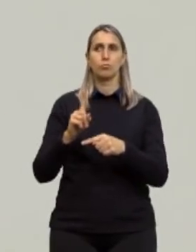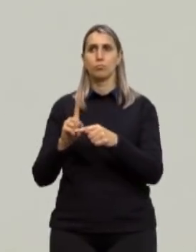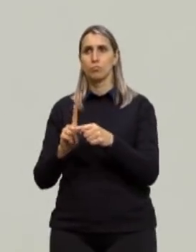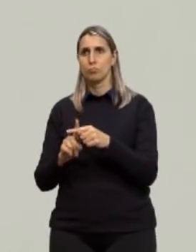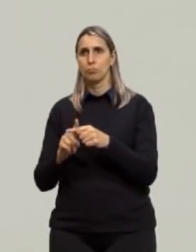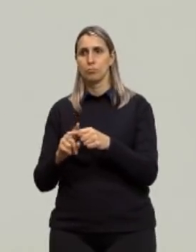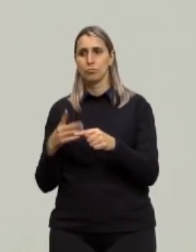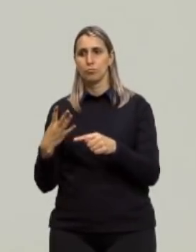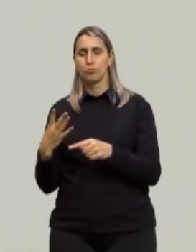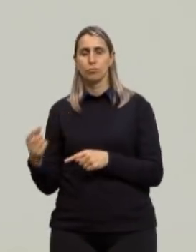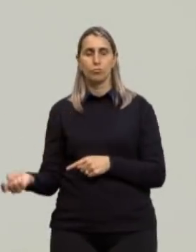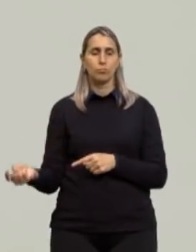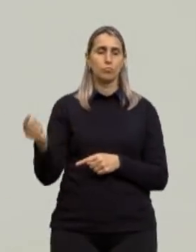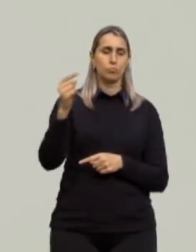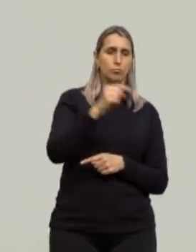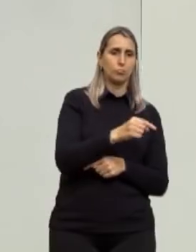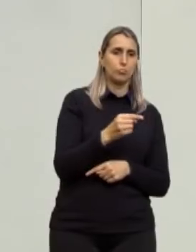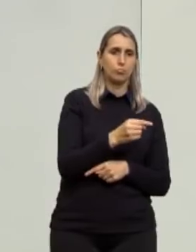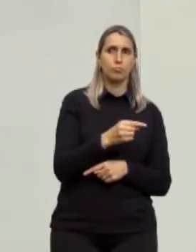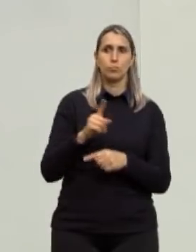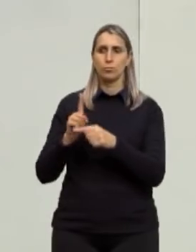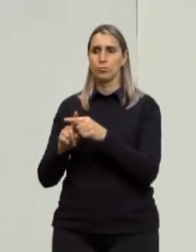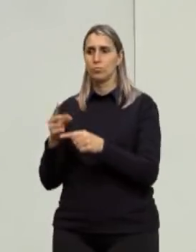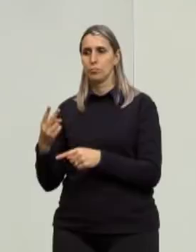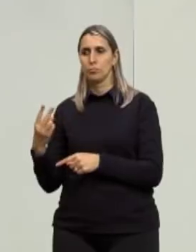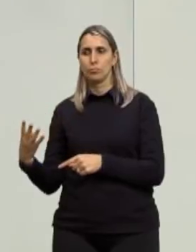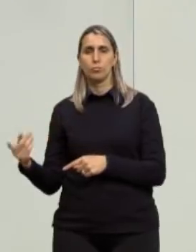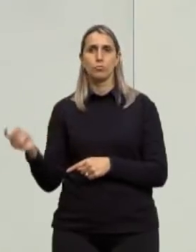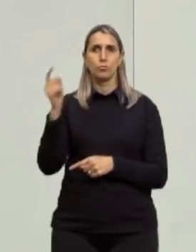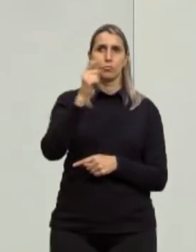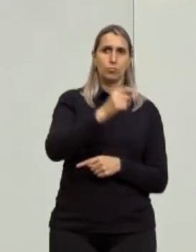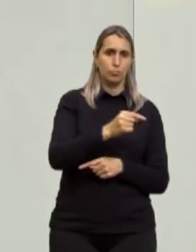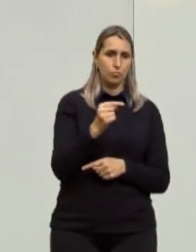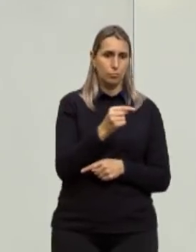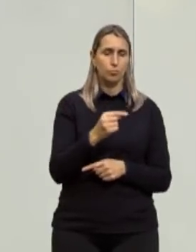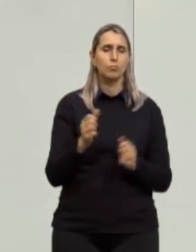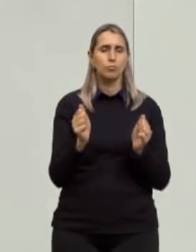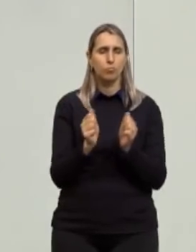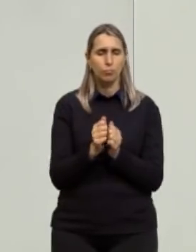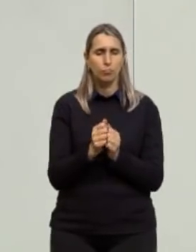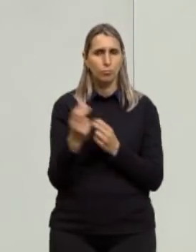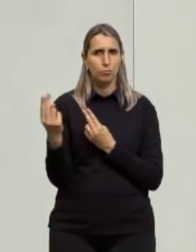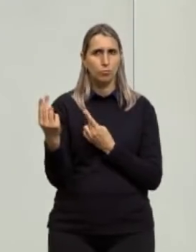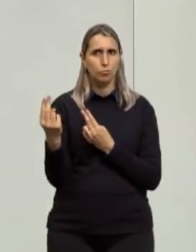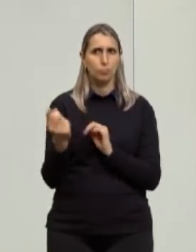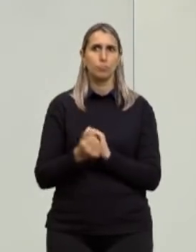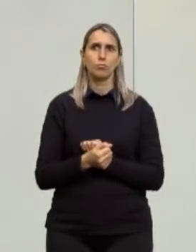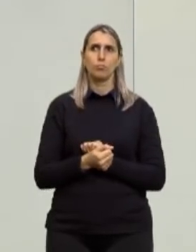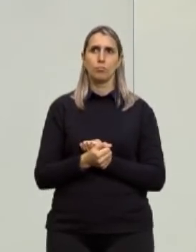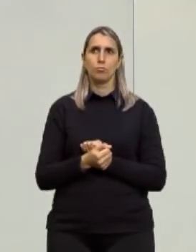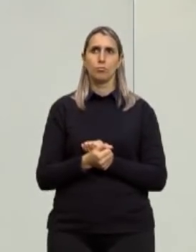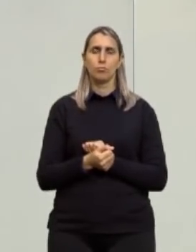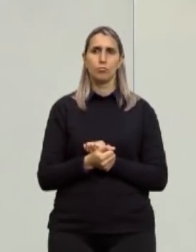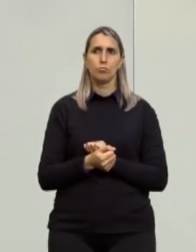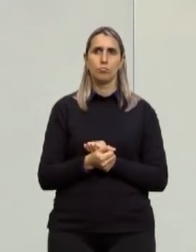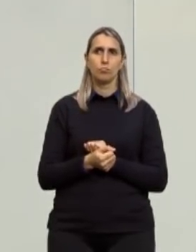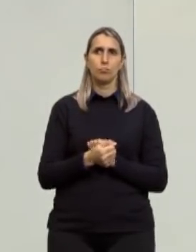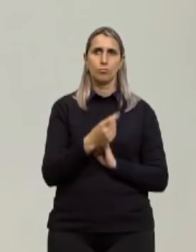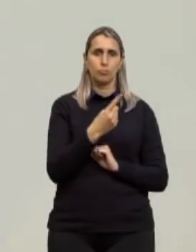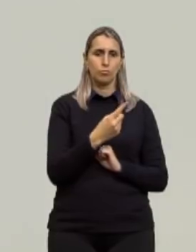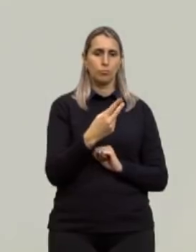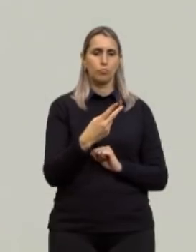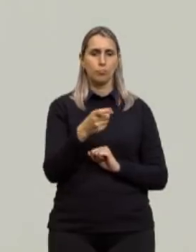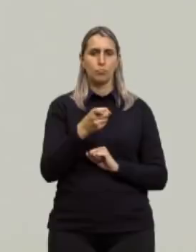quatro que veio - e o mais 24 que vem mesmo então agora vamos juntar termos que são semelhantes vamos lá